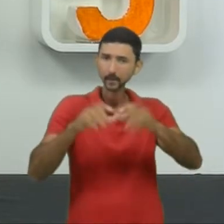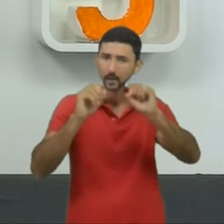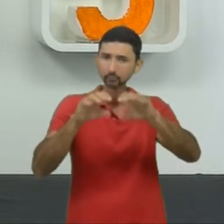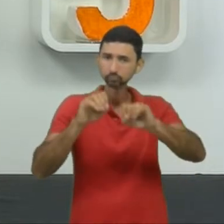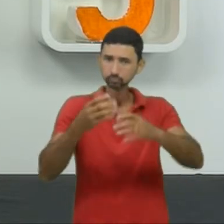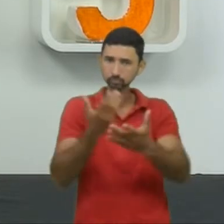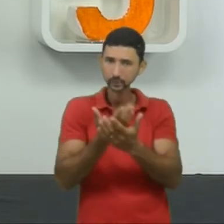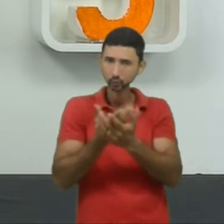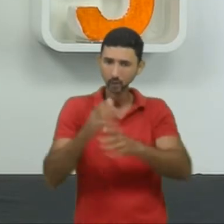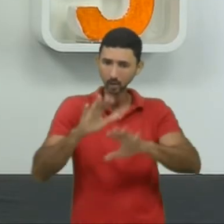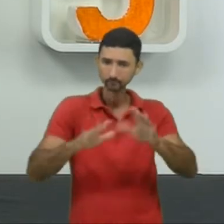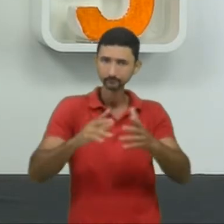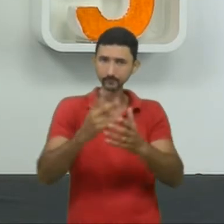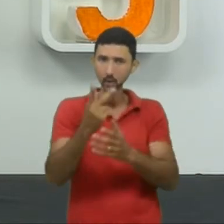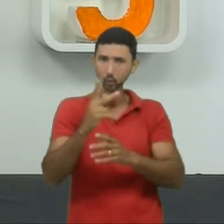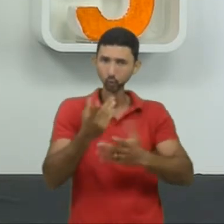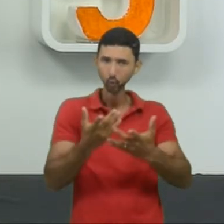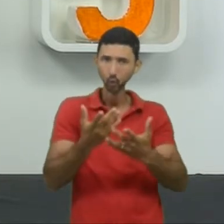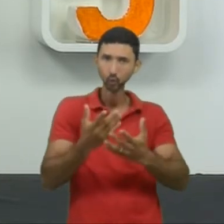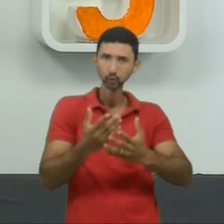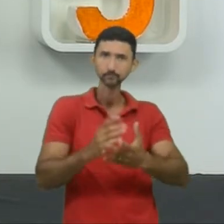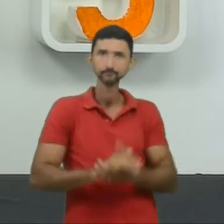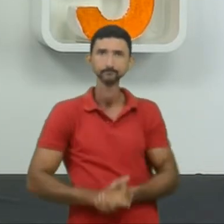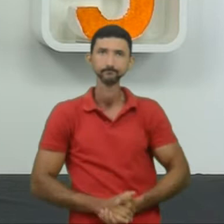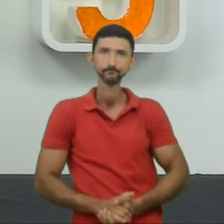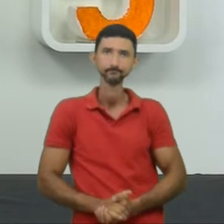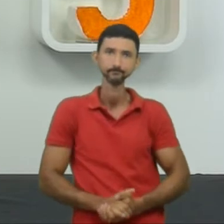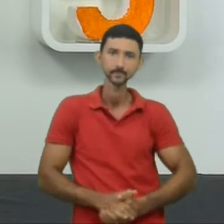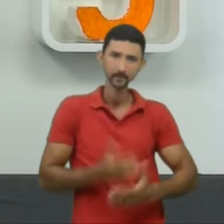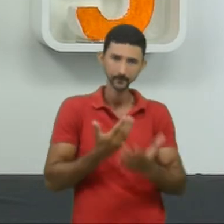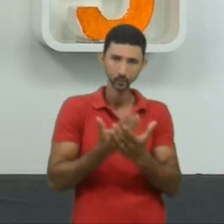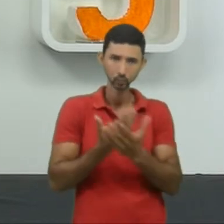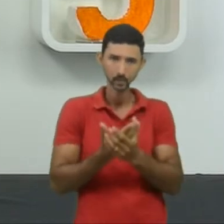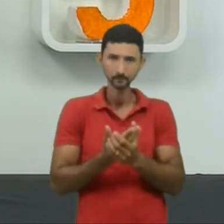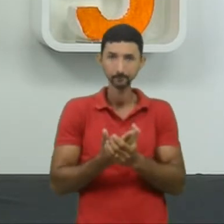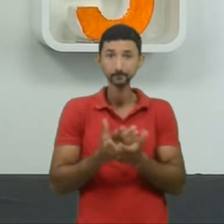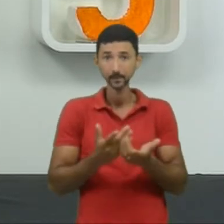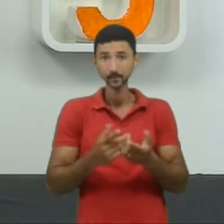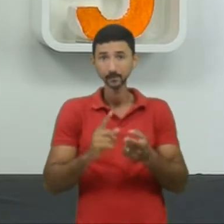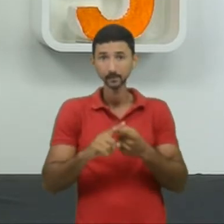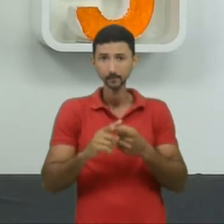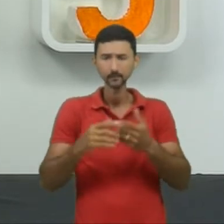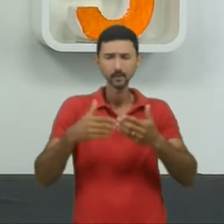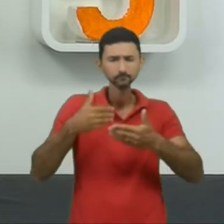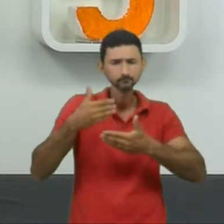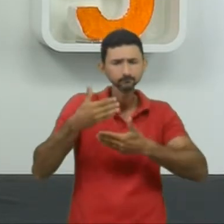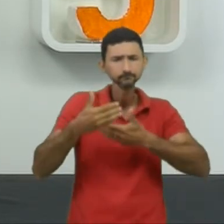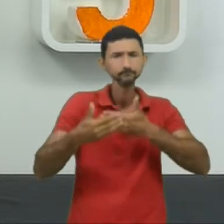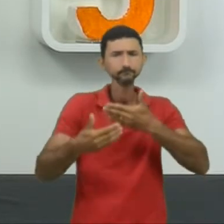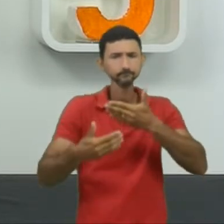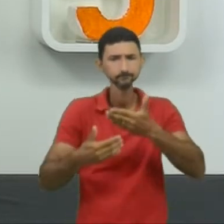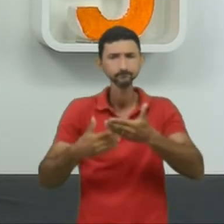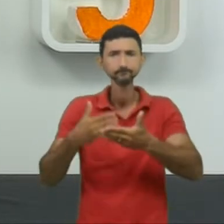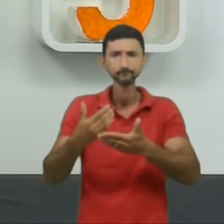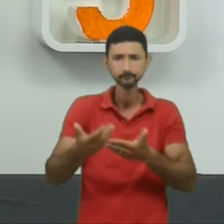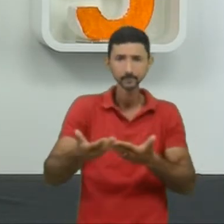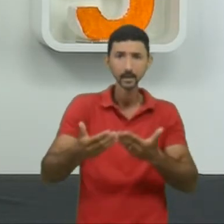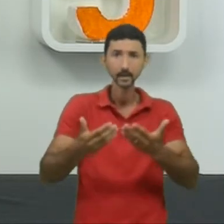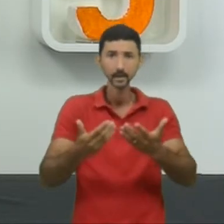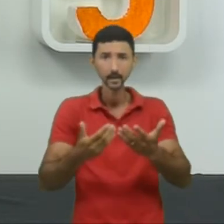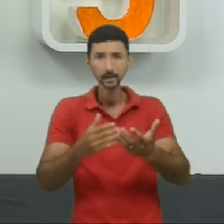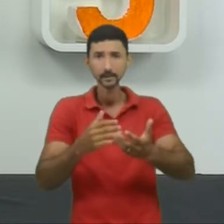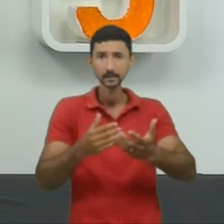com essas duas matérias, vamos dizer assim, nesse momento. E a gente vai bem devagar, certo? Para a gente